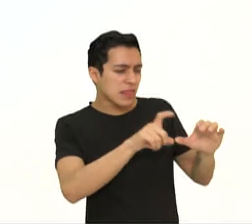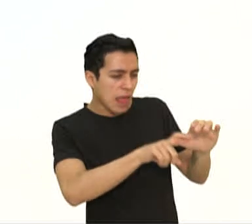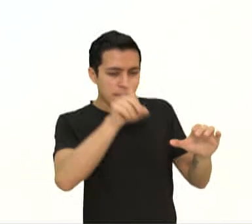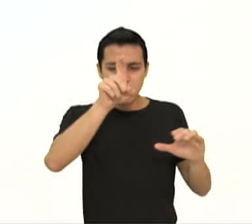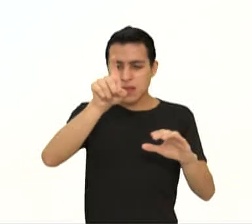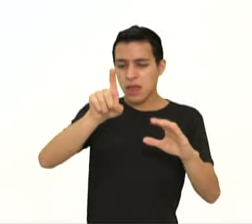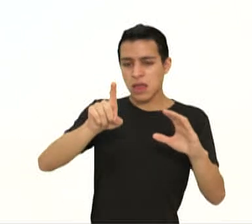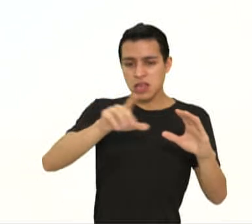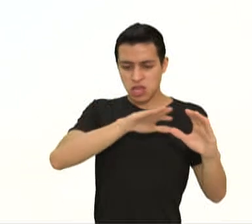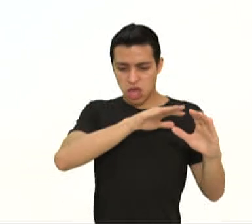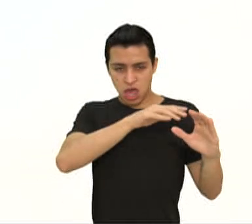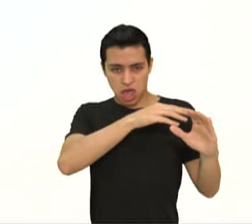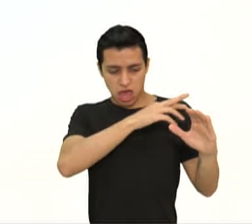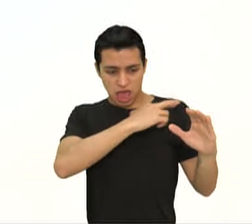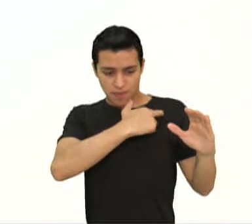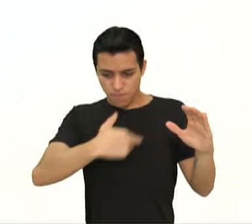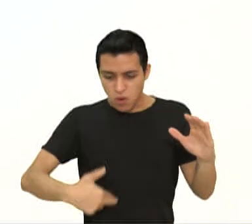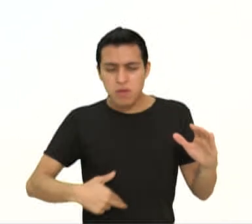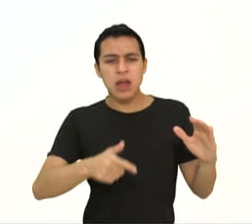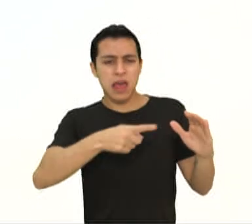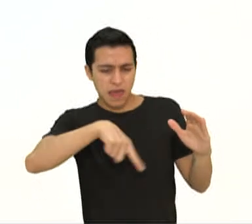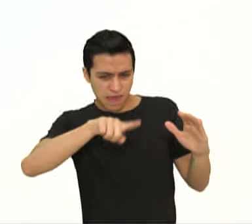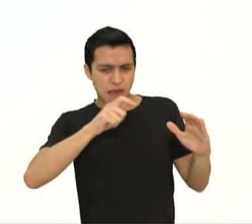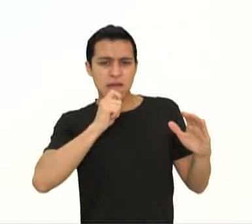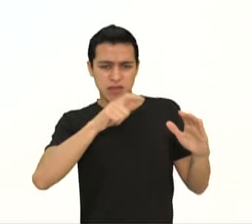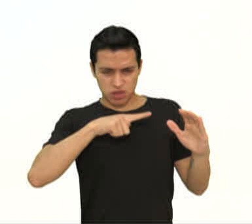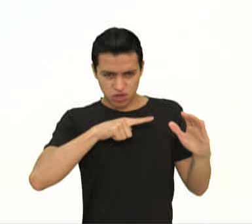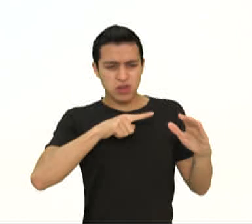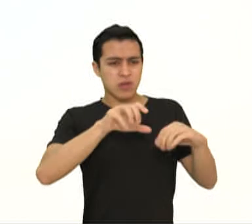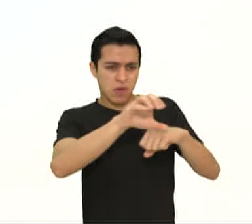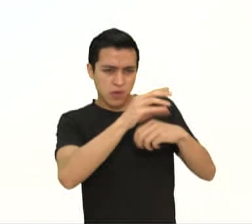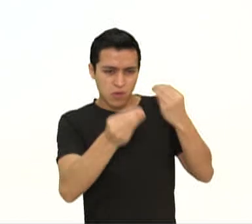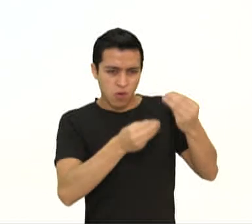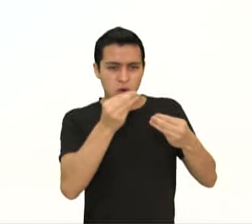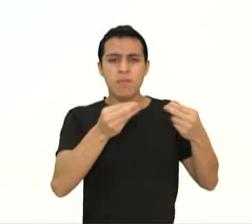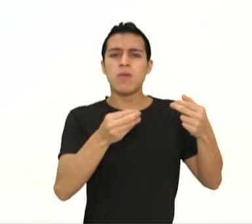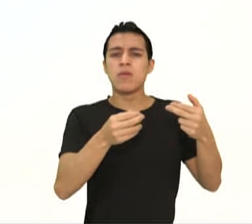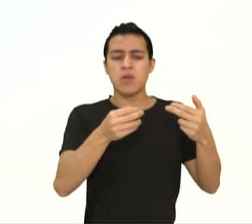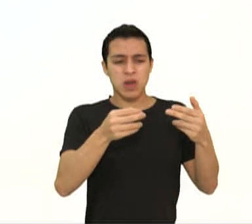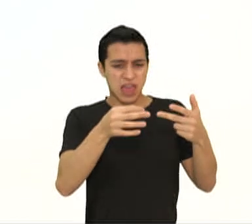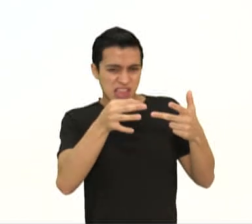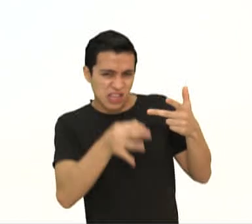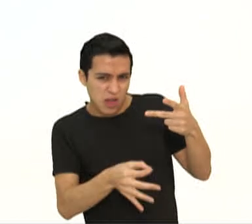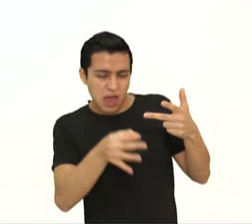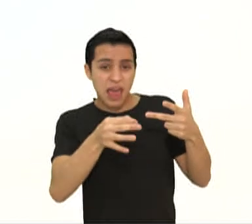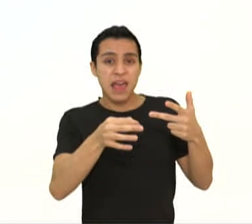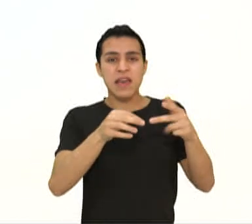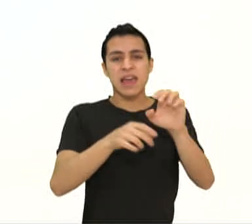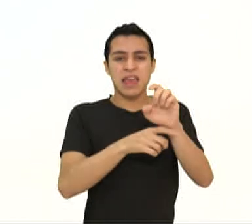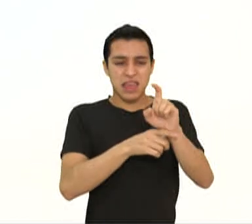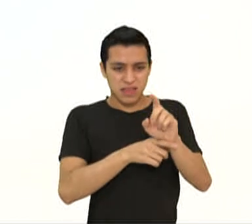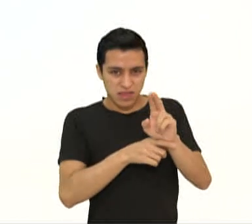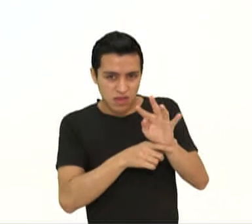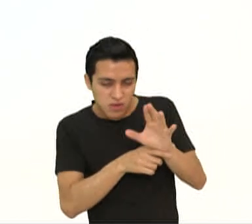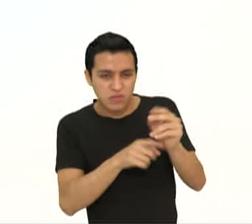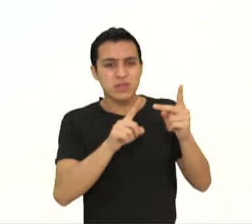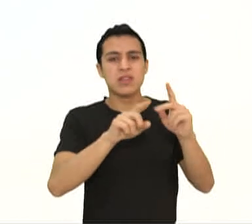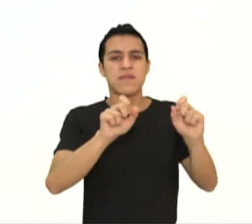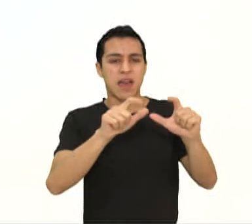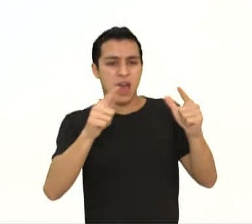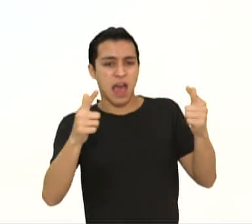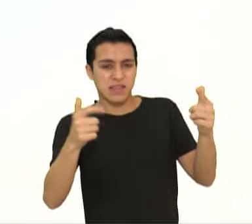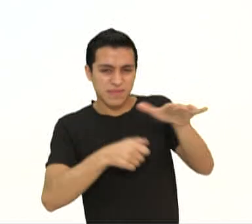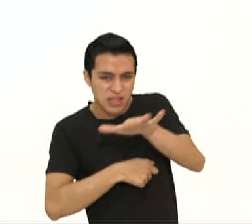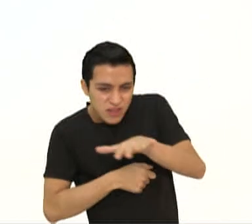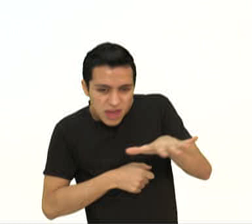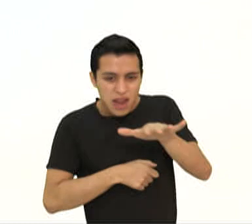Estado imperial constitucional com os poderes executivo, Conselho de Estado, Legislativo, Assembleia Geral